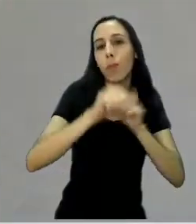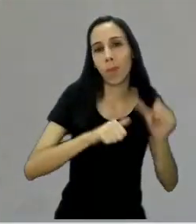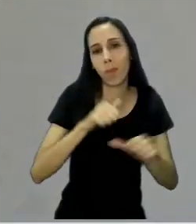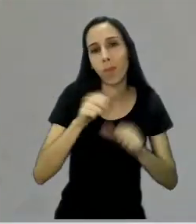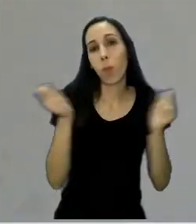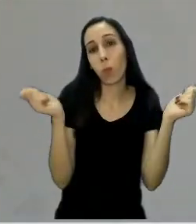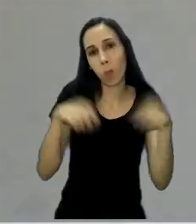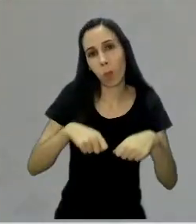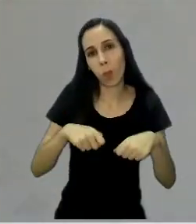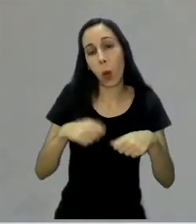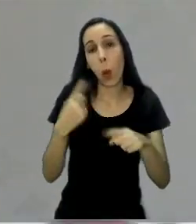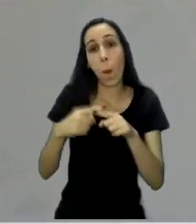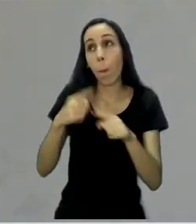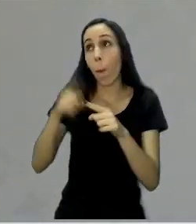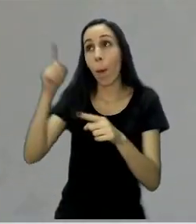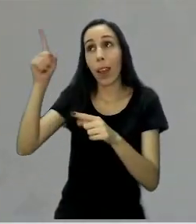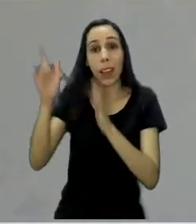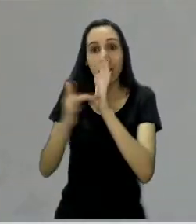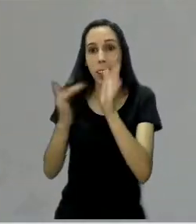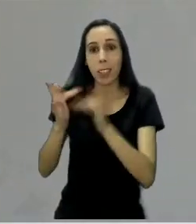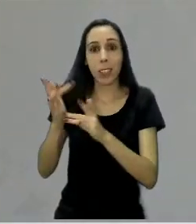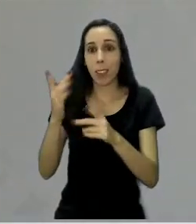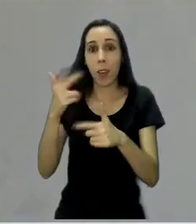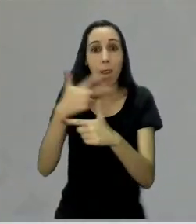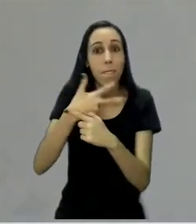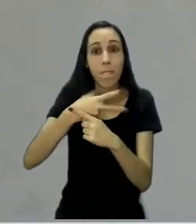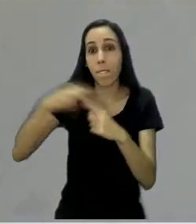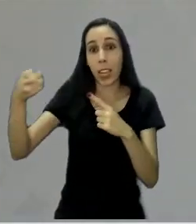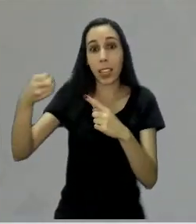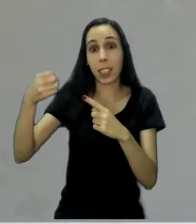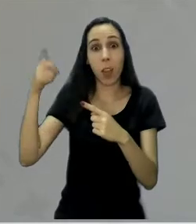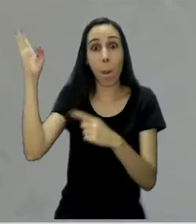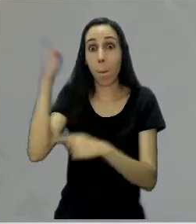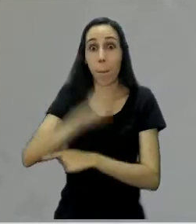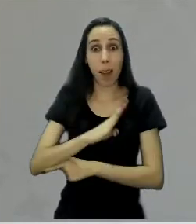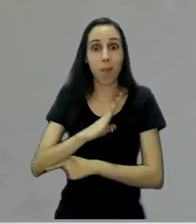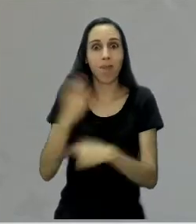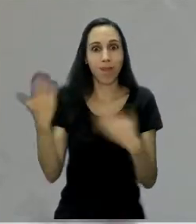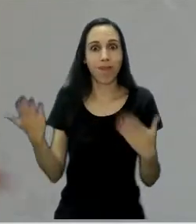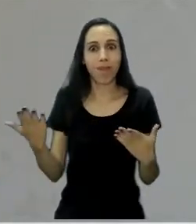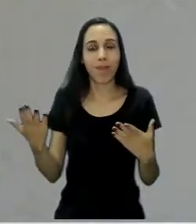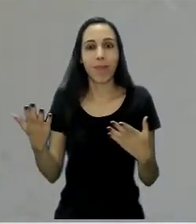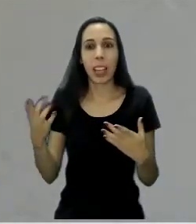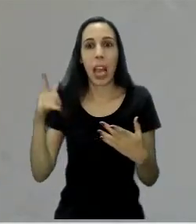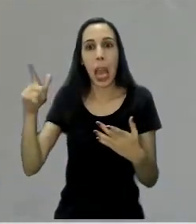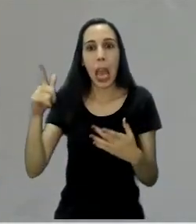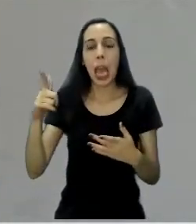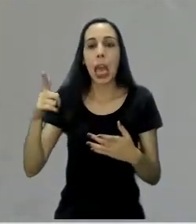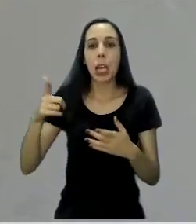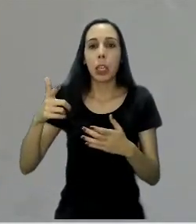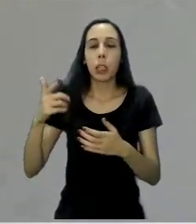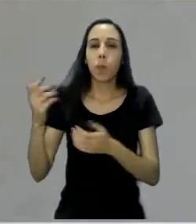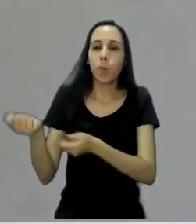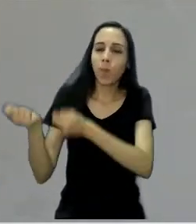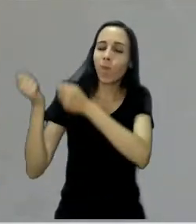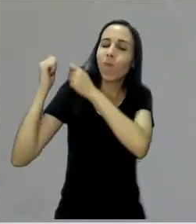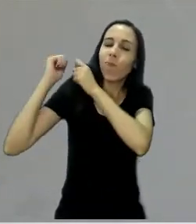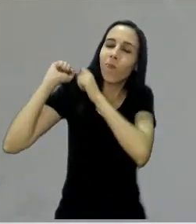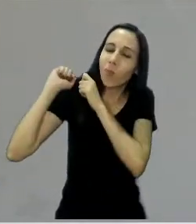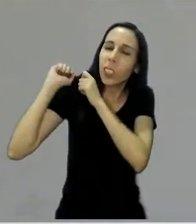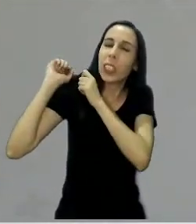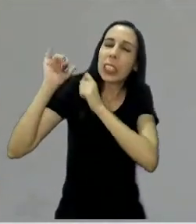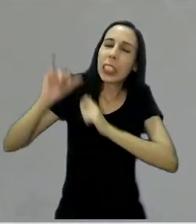aí o fim da história foi mudado. Porque Ele é o vencedor. Na cruz Ele derrotou o mal, Ele derrotou a morte.